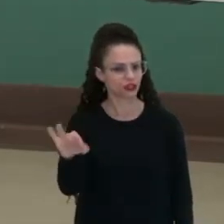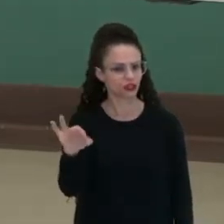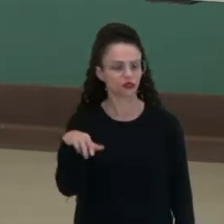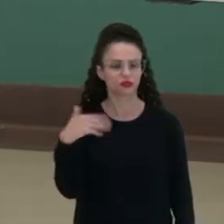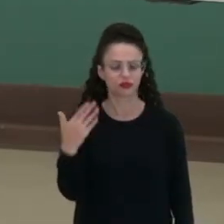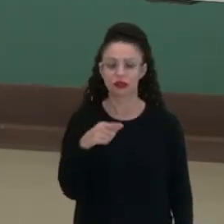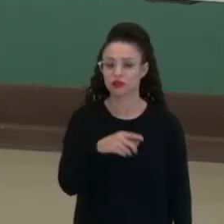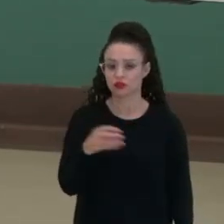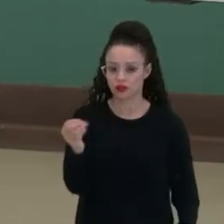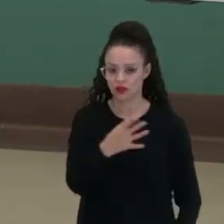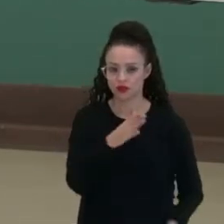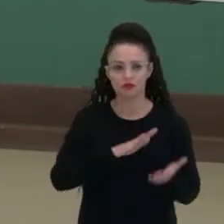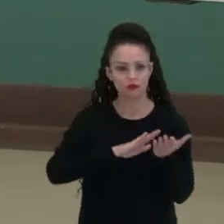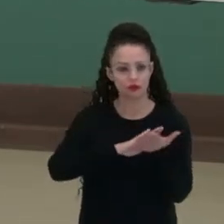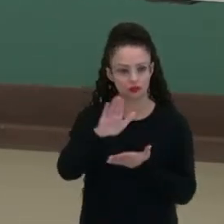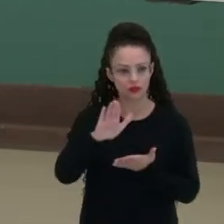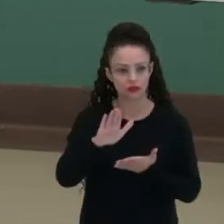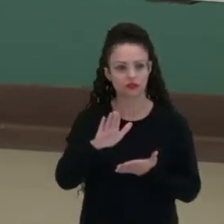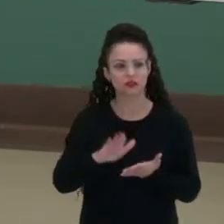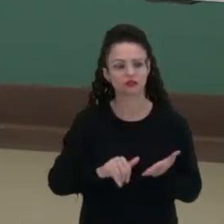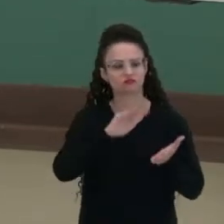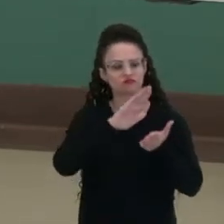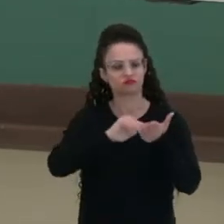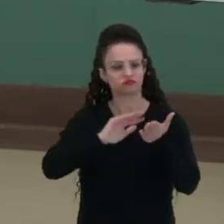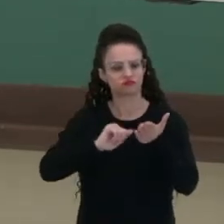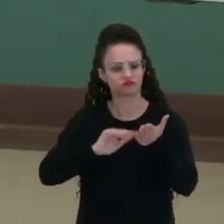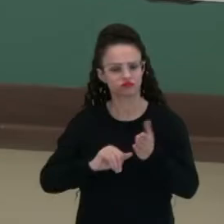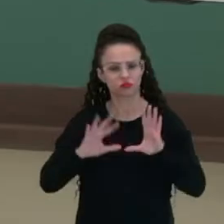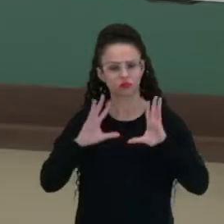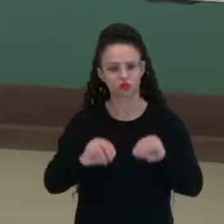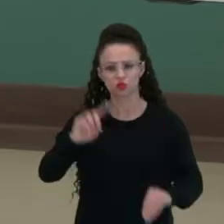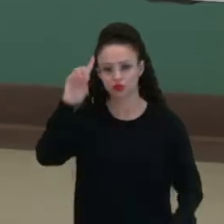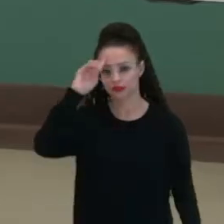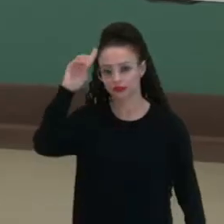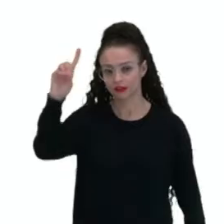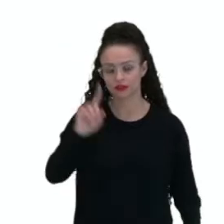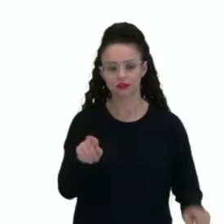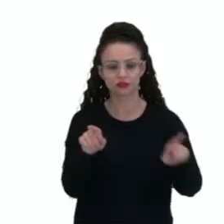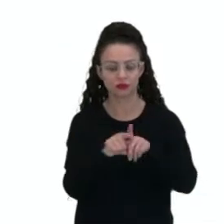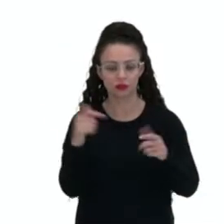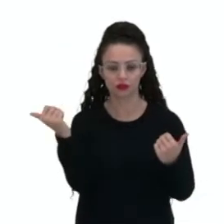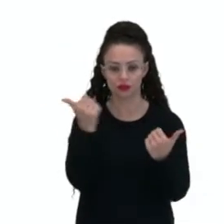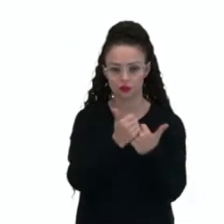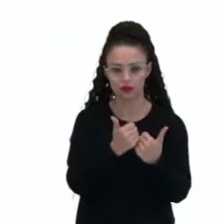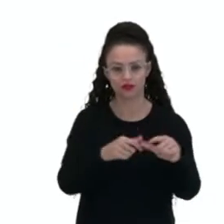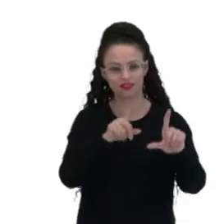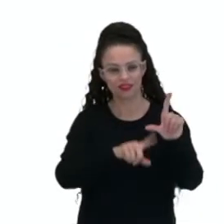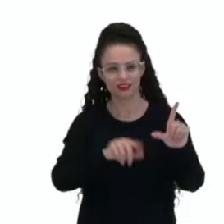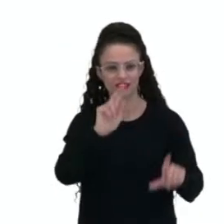Nesta nova edição, saíram quase todas as datas, e no lugar de letras